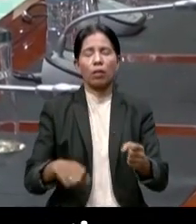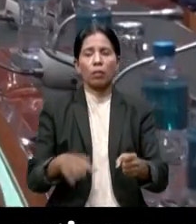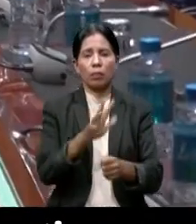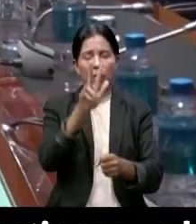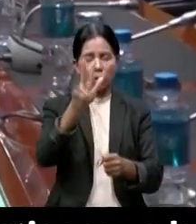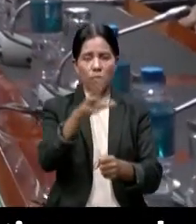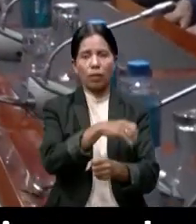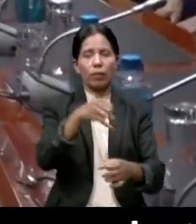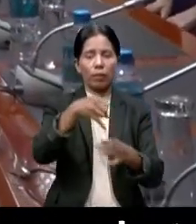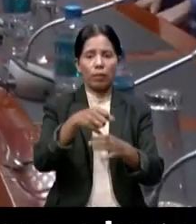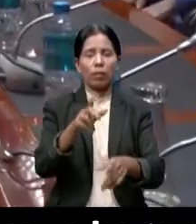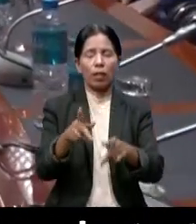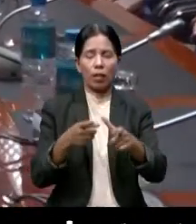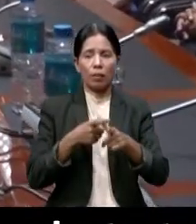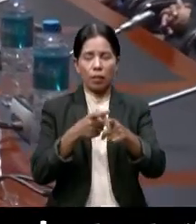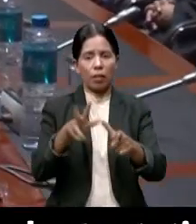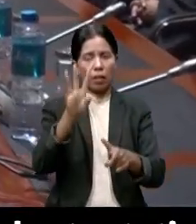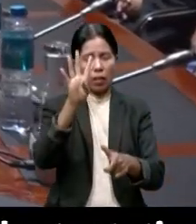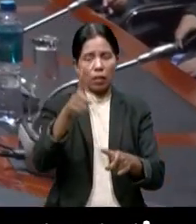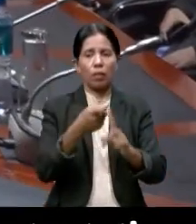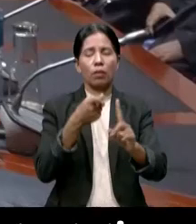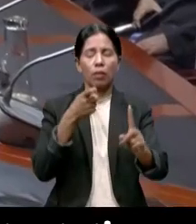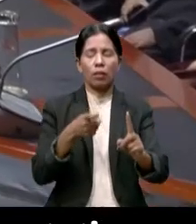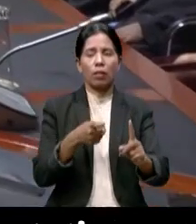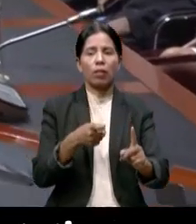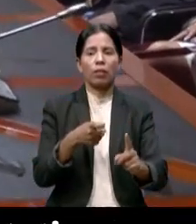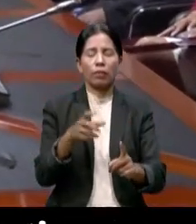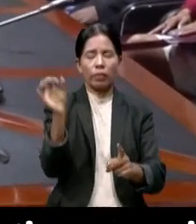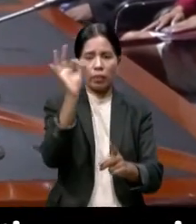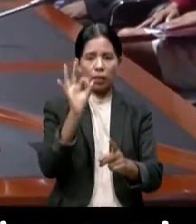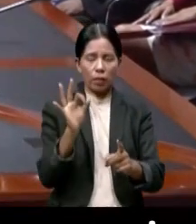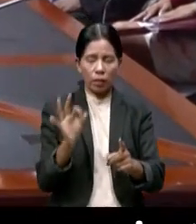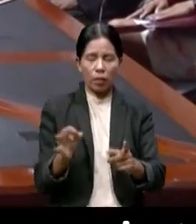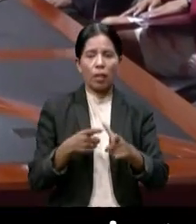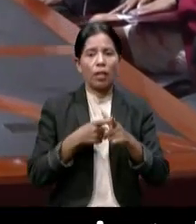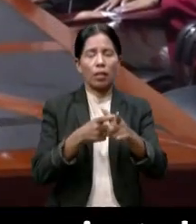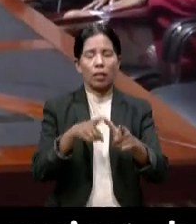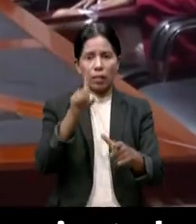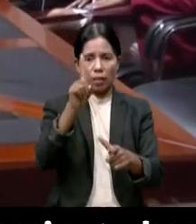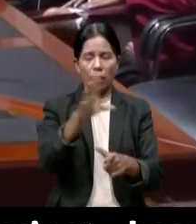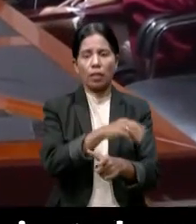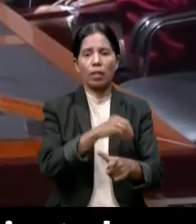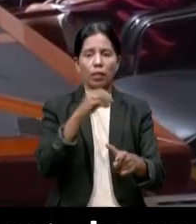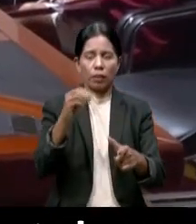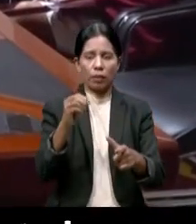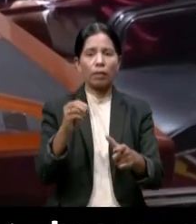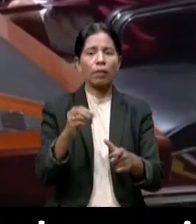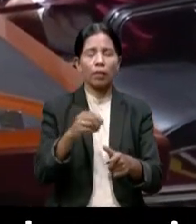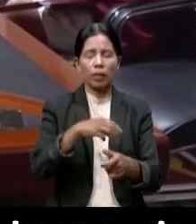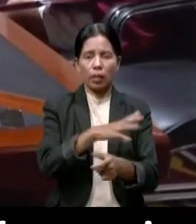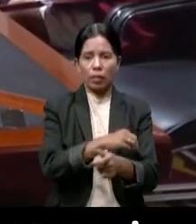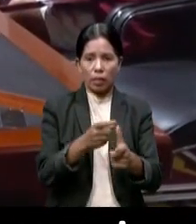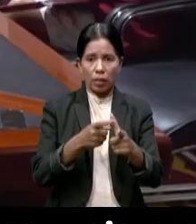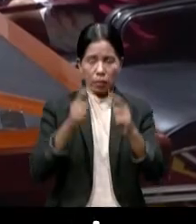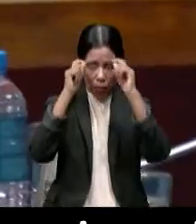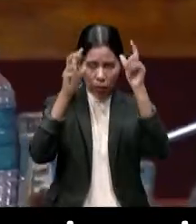Tolu, envolve russos e atletas na INHAT, composto russos e modalidade de federação atletismo Timor-Leste na NIDA, modalidade de federação natação Timor-Leste